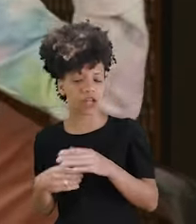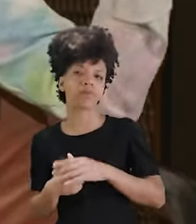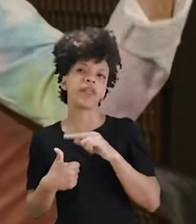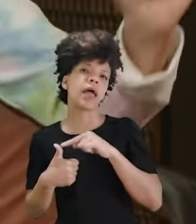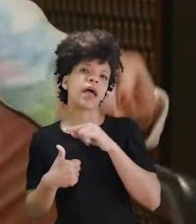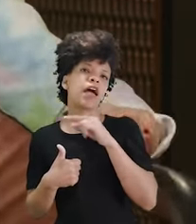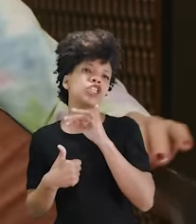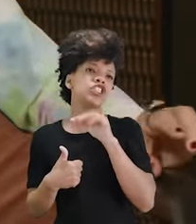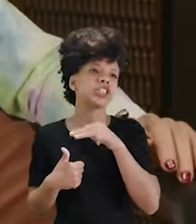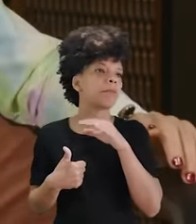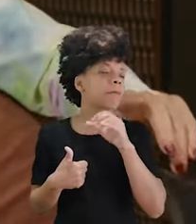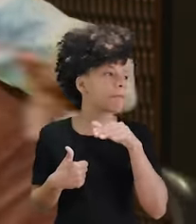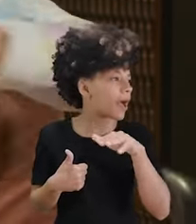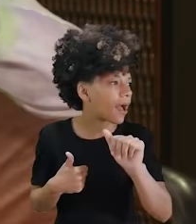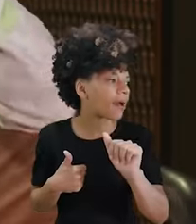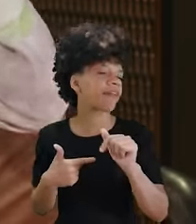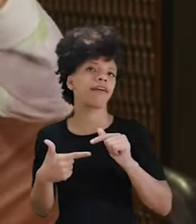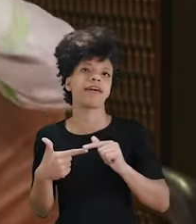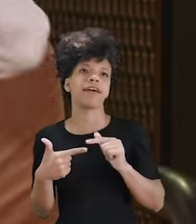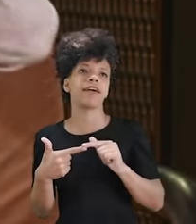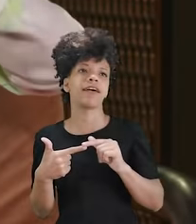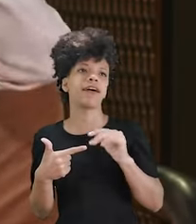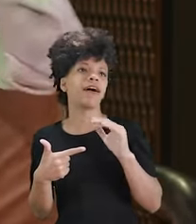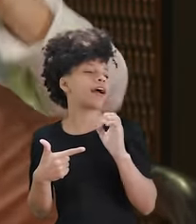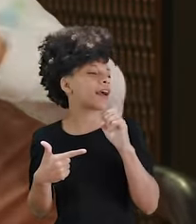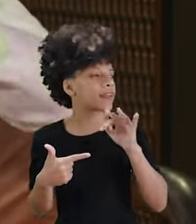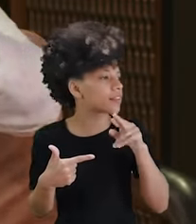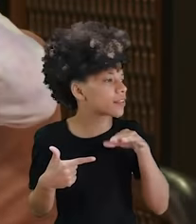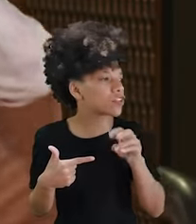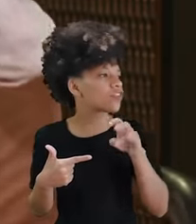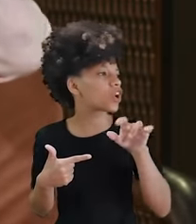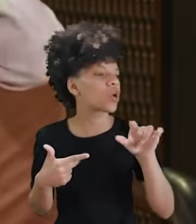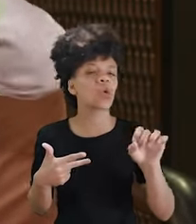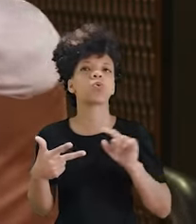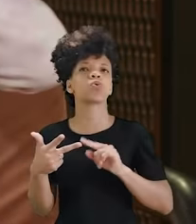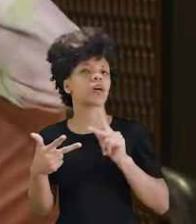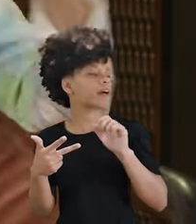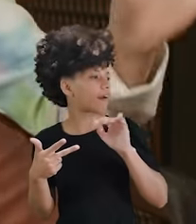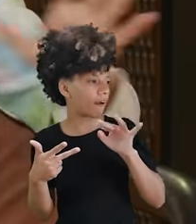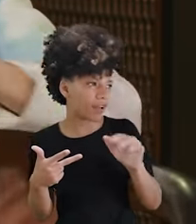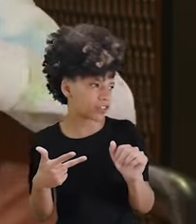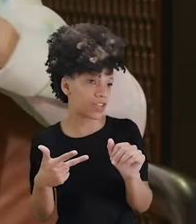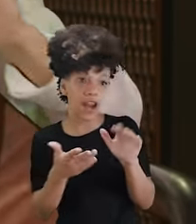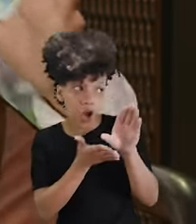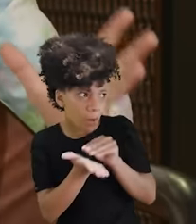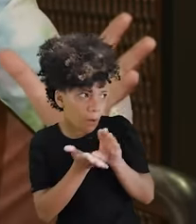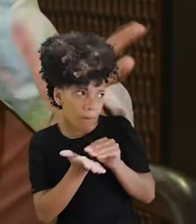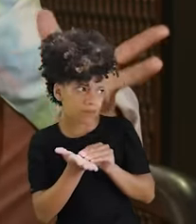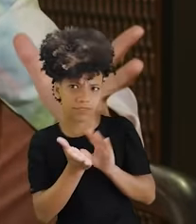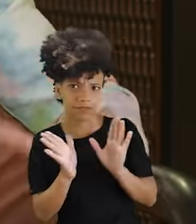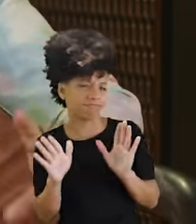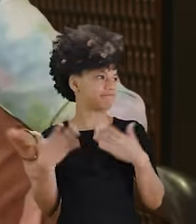tipo Tim Maia é Caetano Veloso a Kátia if era